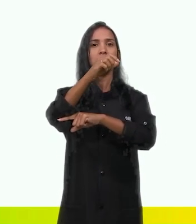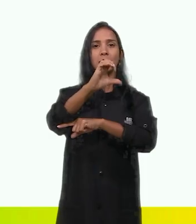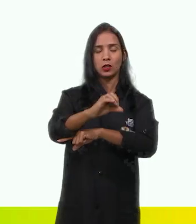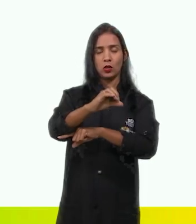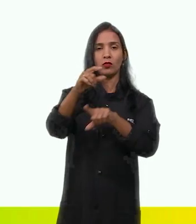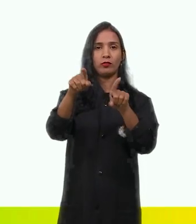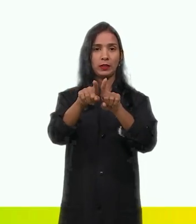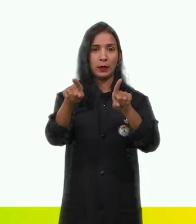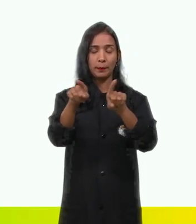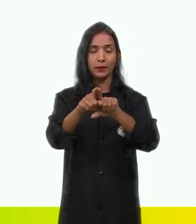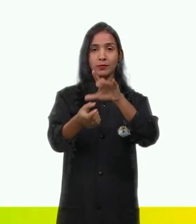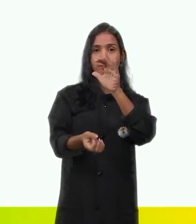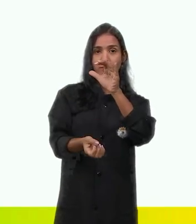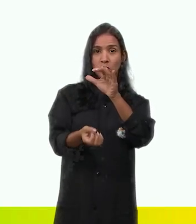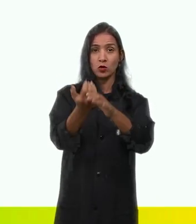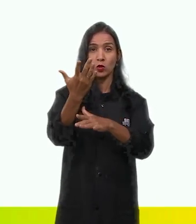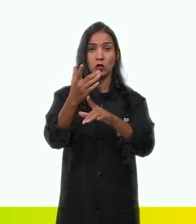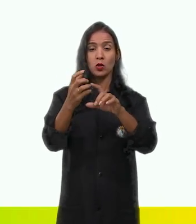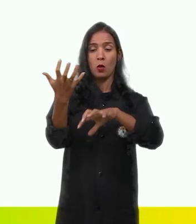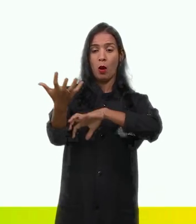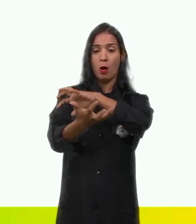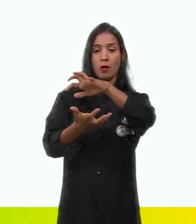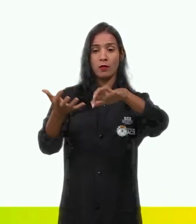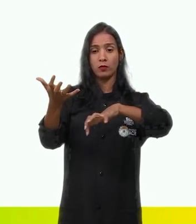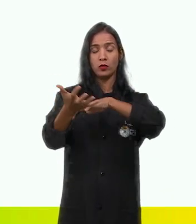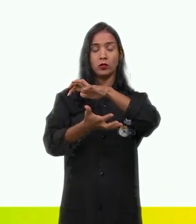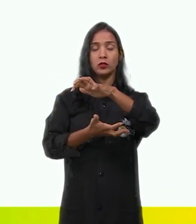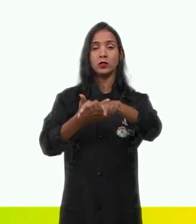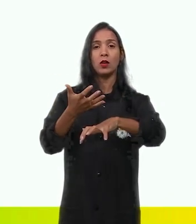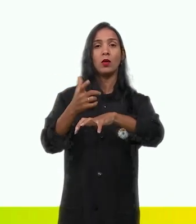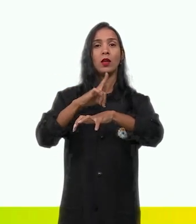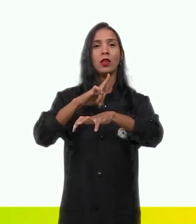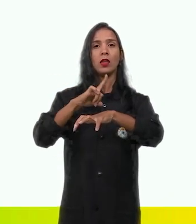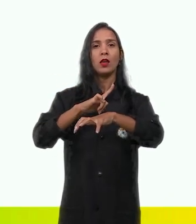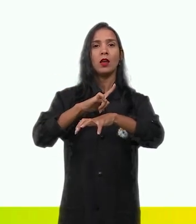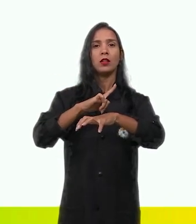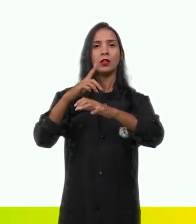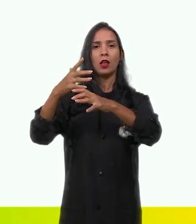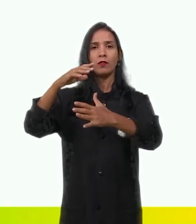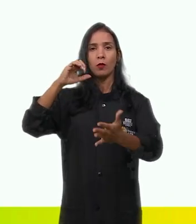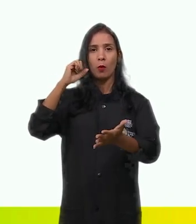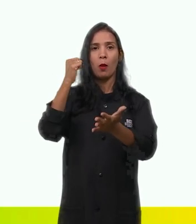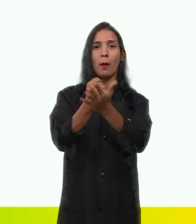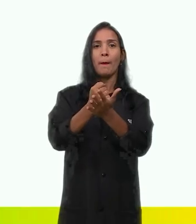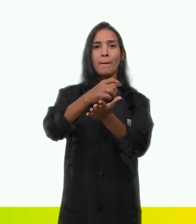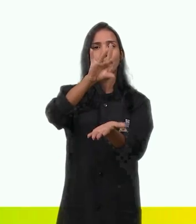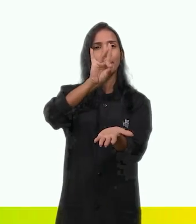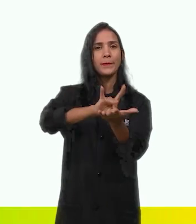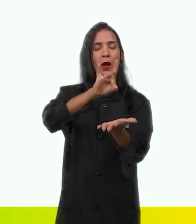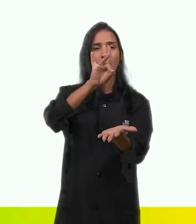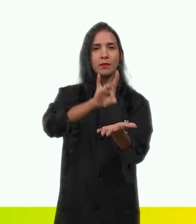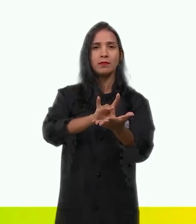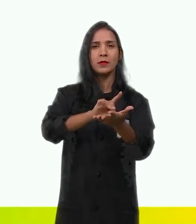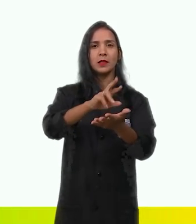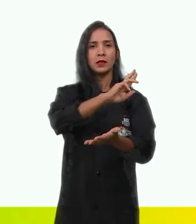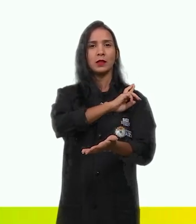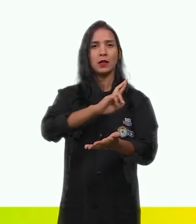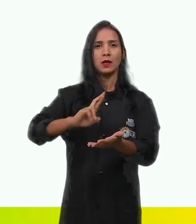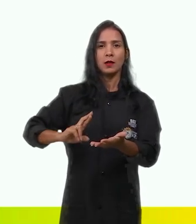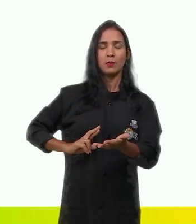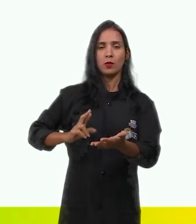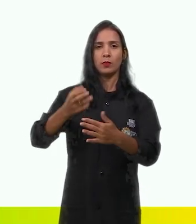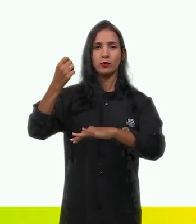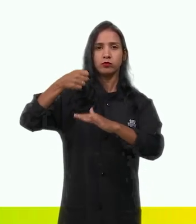Reza Pahlavi e o estabelecimento da República Islâmica sobre o